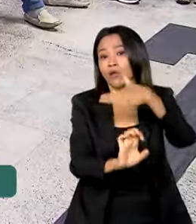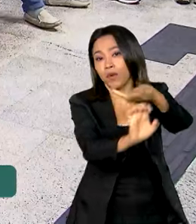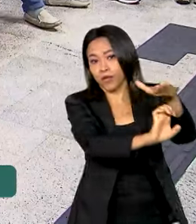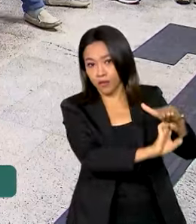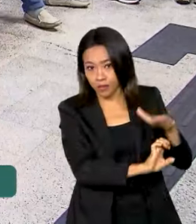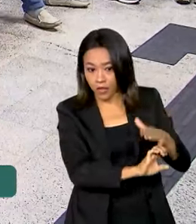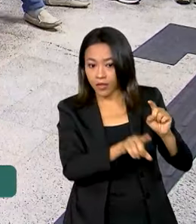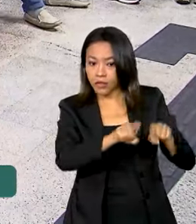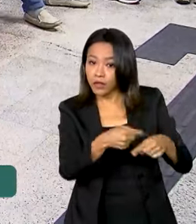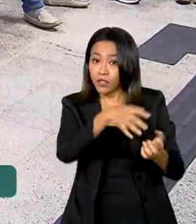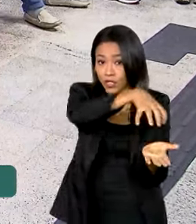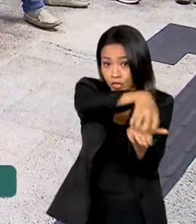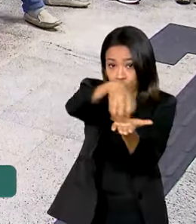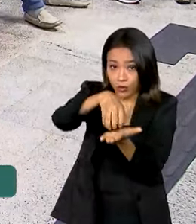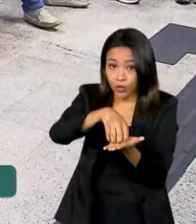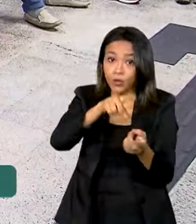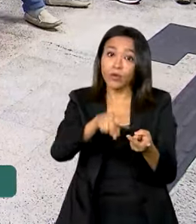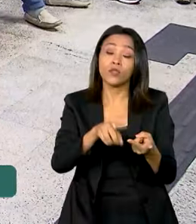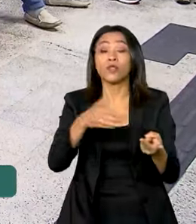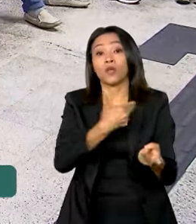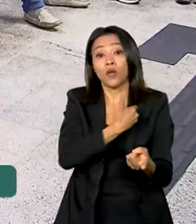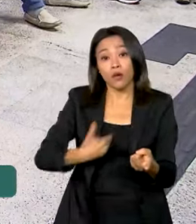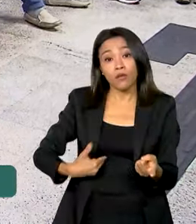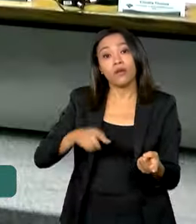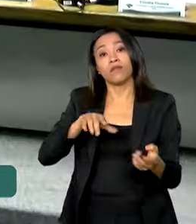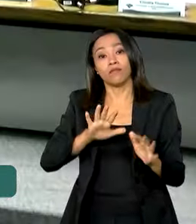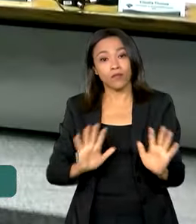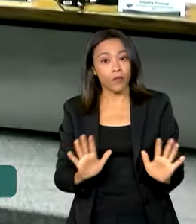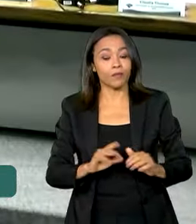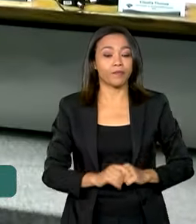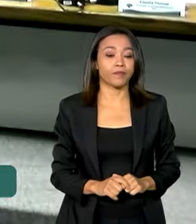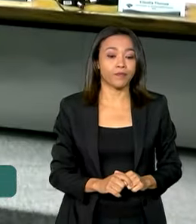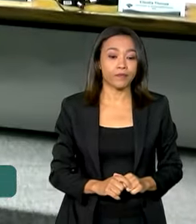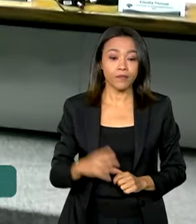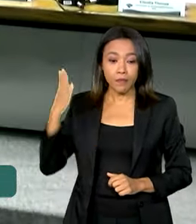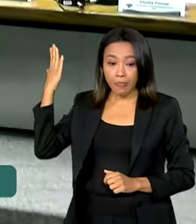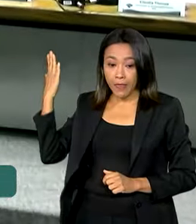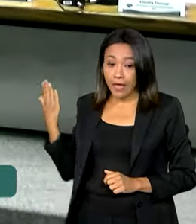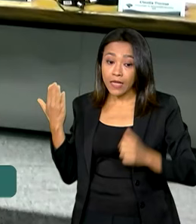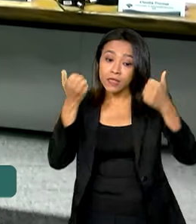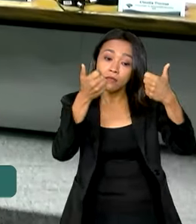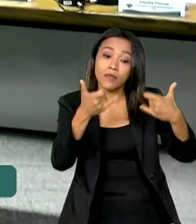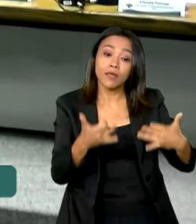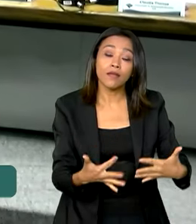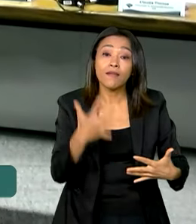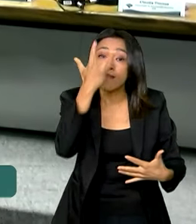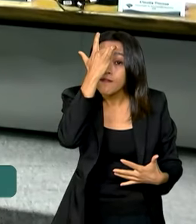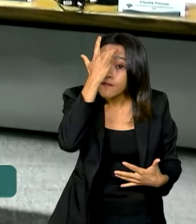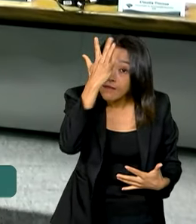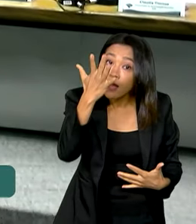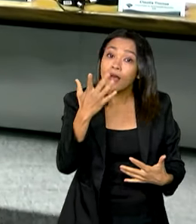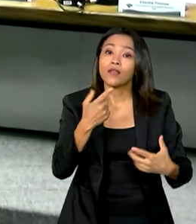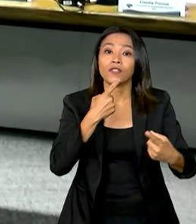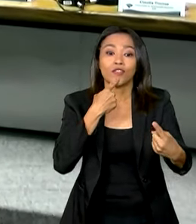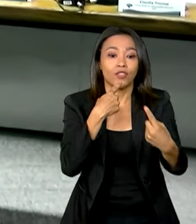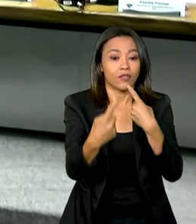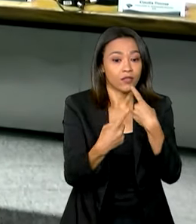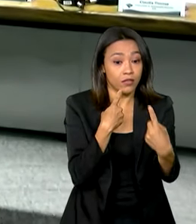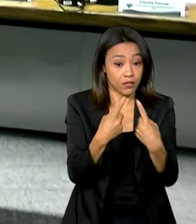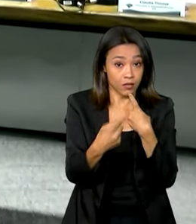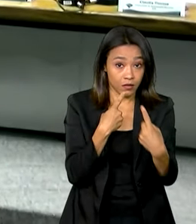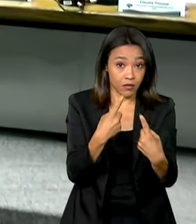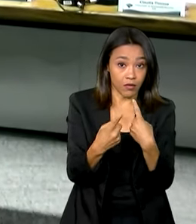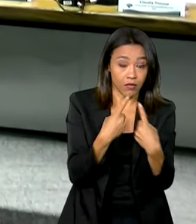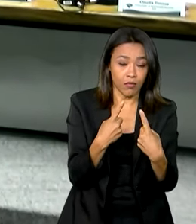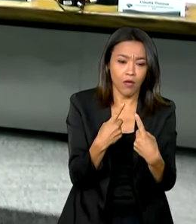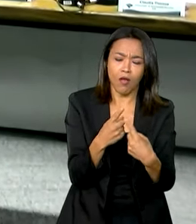como instituições órgãos e empresas é um facilitador do Diálogo repare portanto que não só